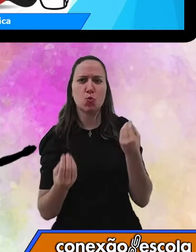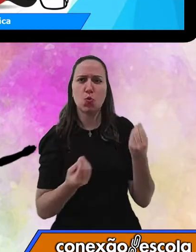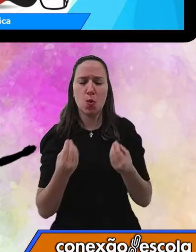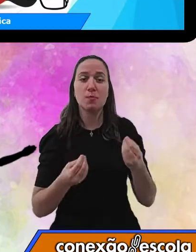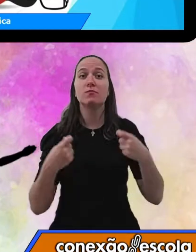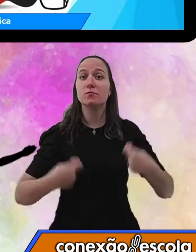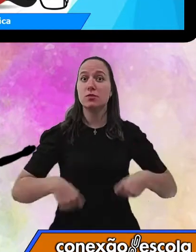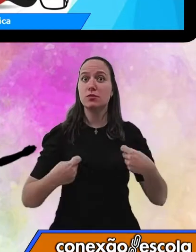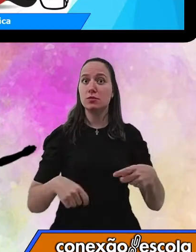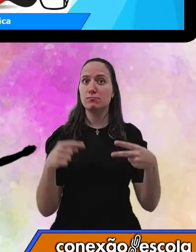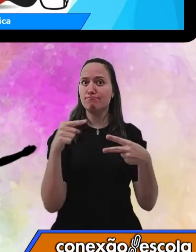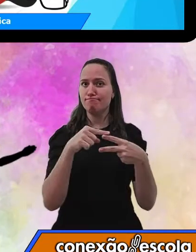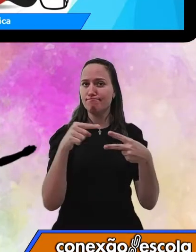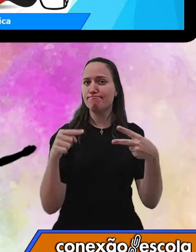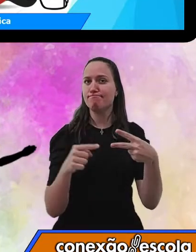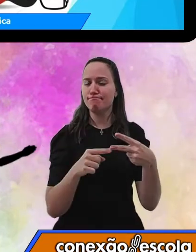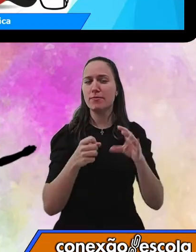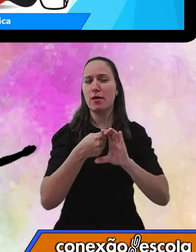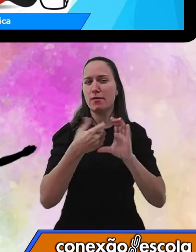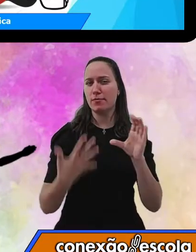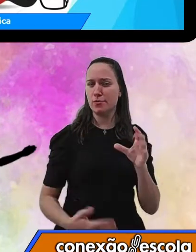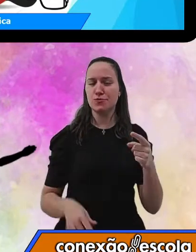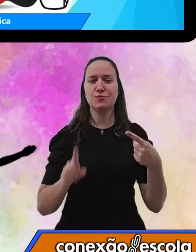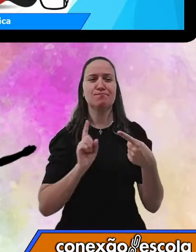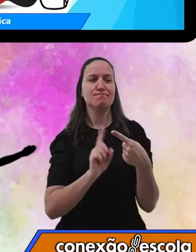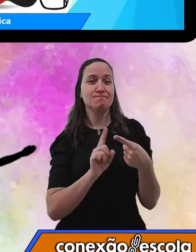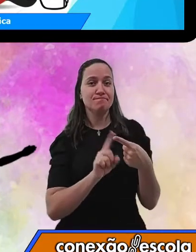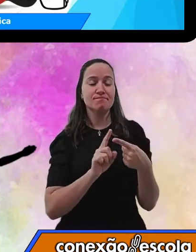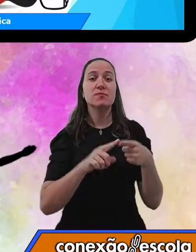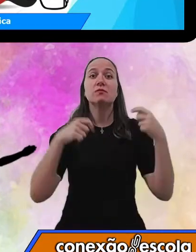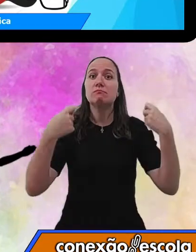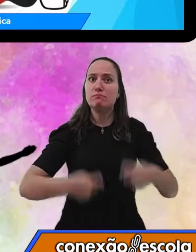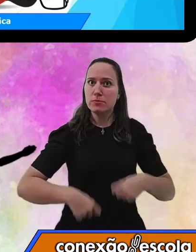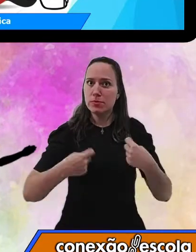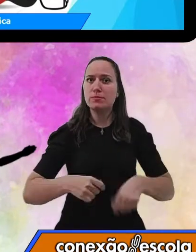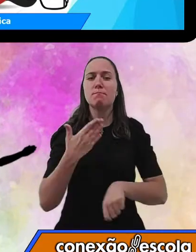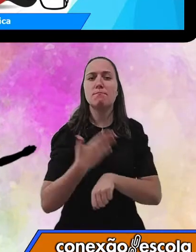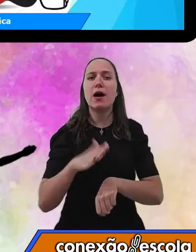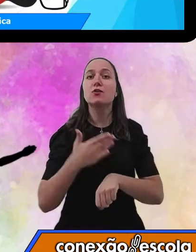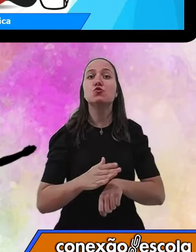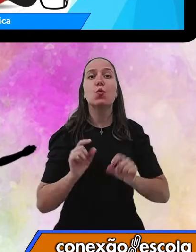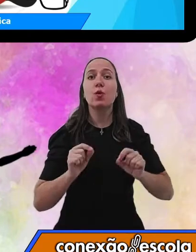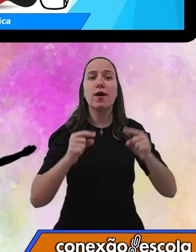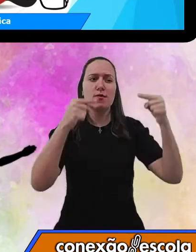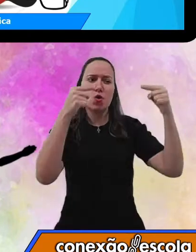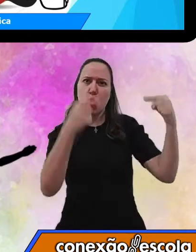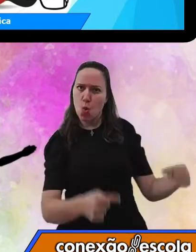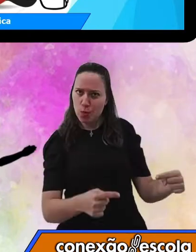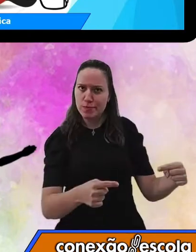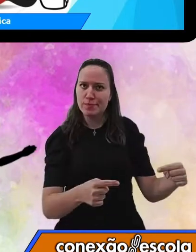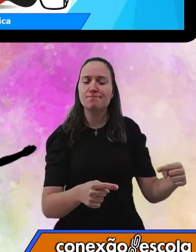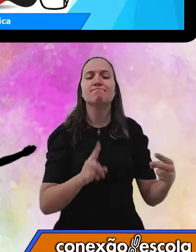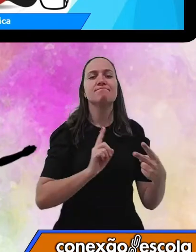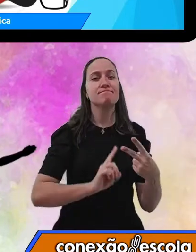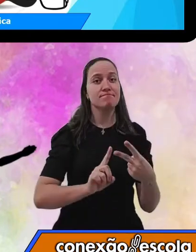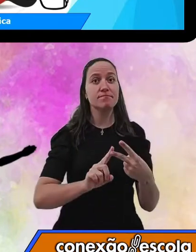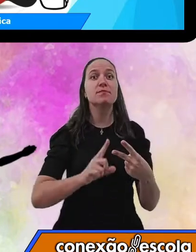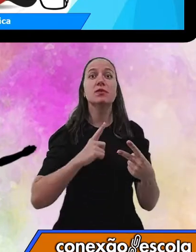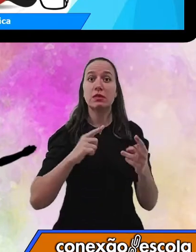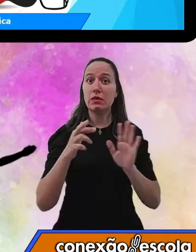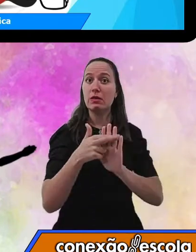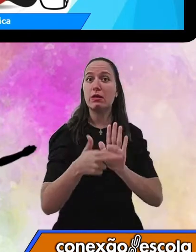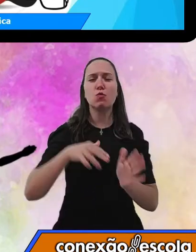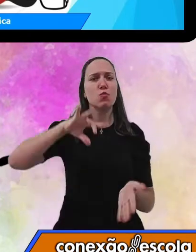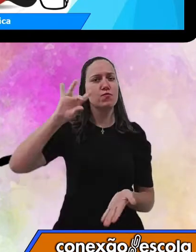ter duas características. Primeiro, tem que ser uma prática competitiva e segundo, ter regras